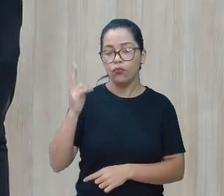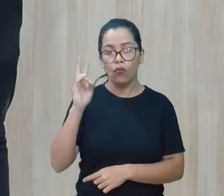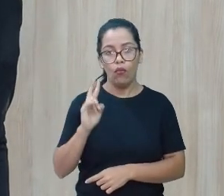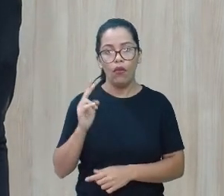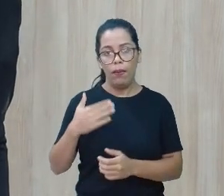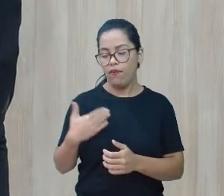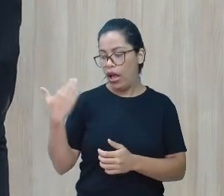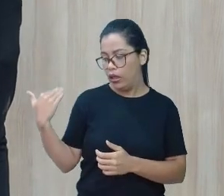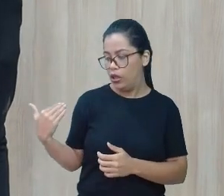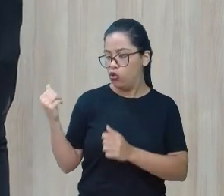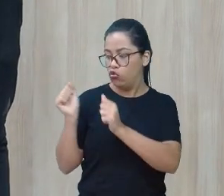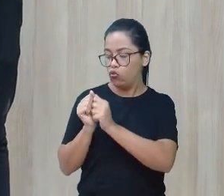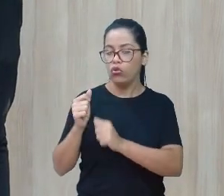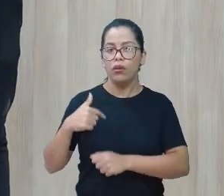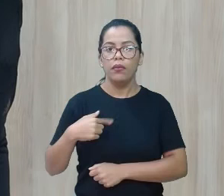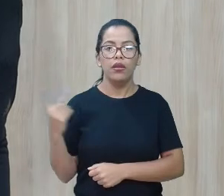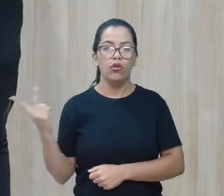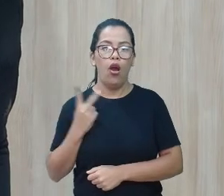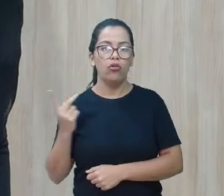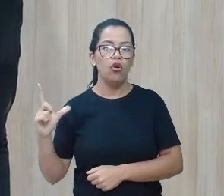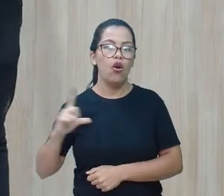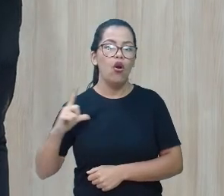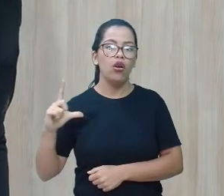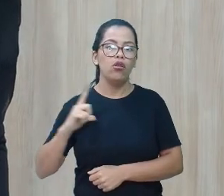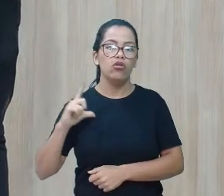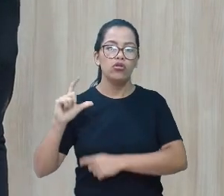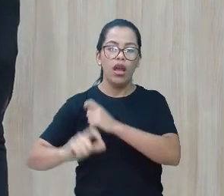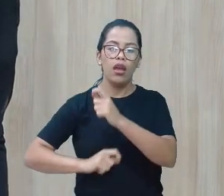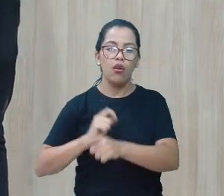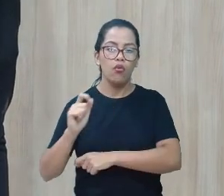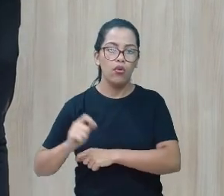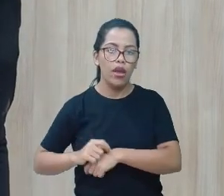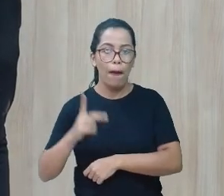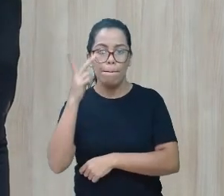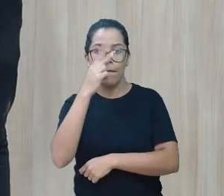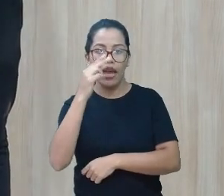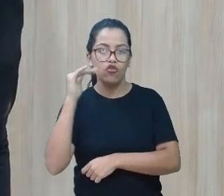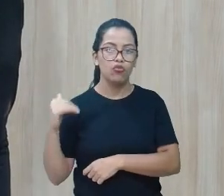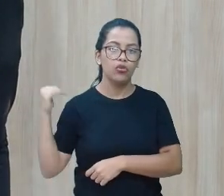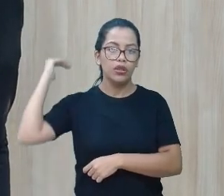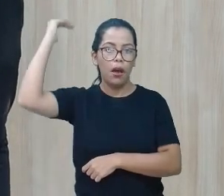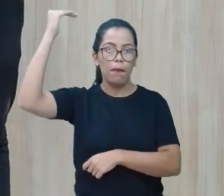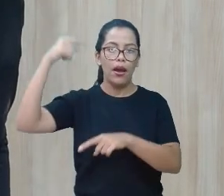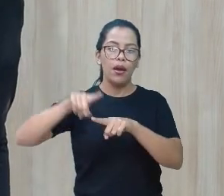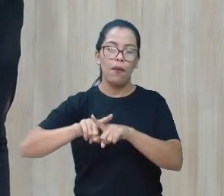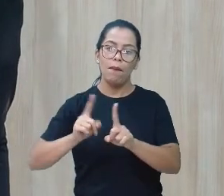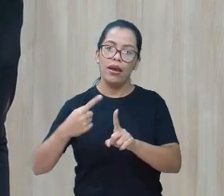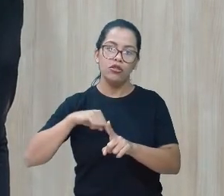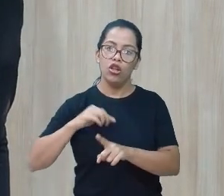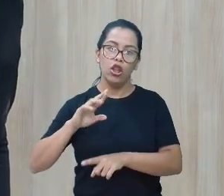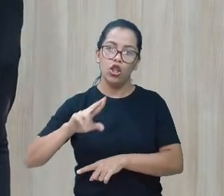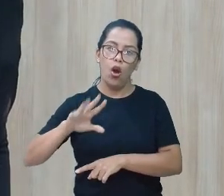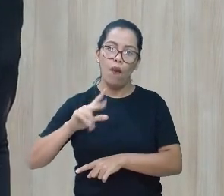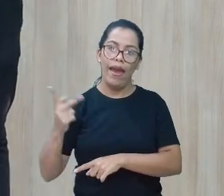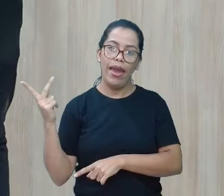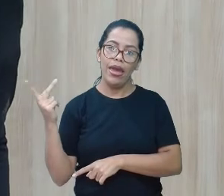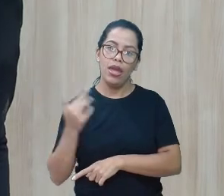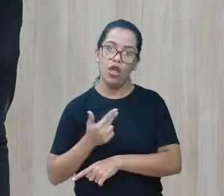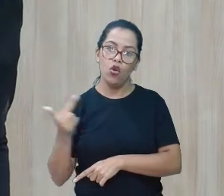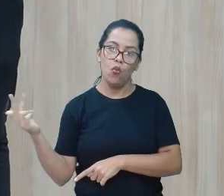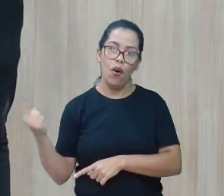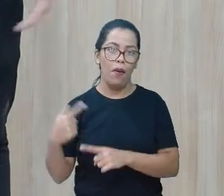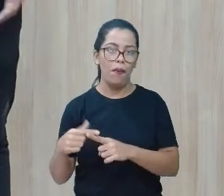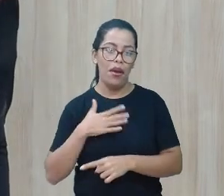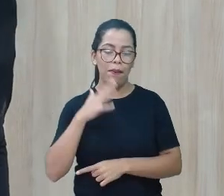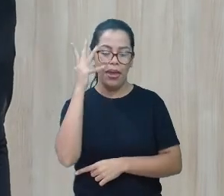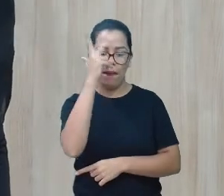tamanho, então eu e Billy, nós somos congruentes, certo? Mas claro que nós não somos iguais, beleza? Até porque minha beleza, né, não tem